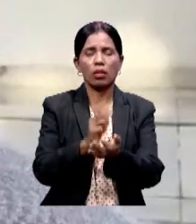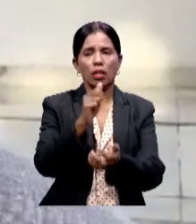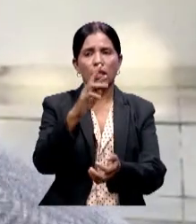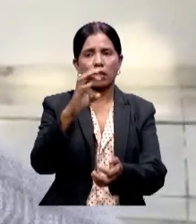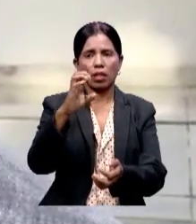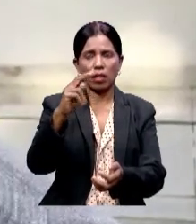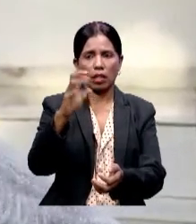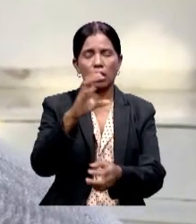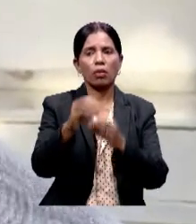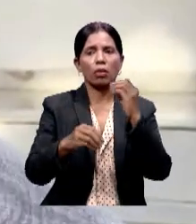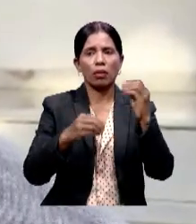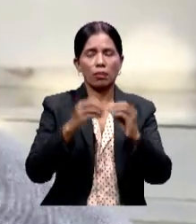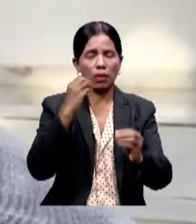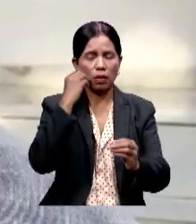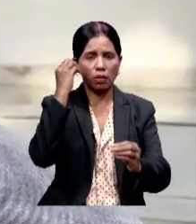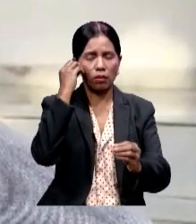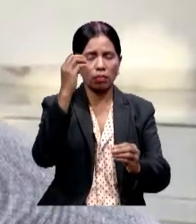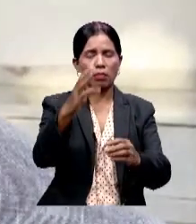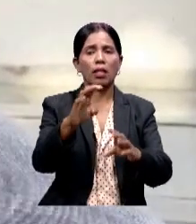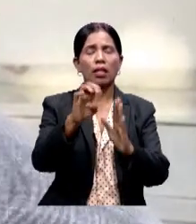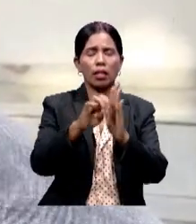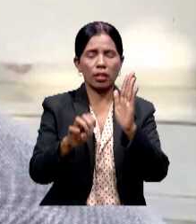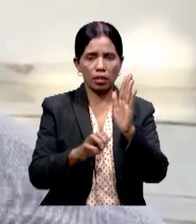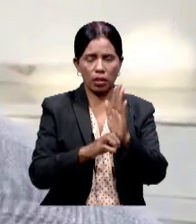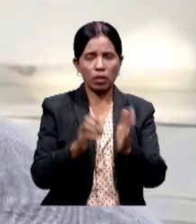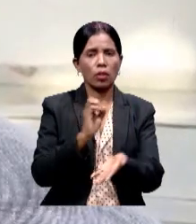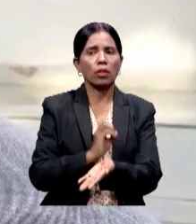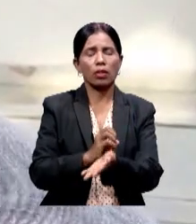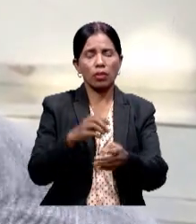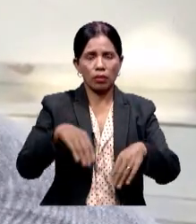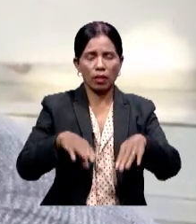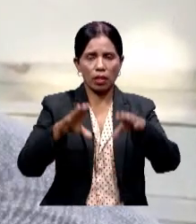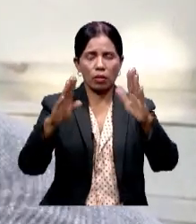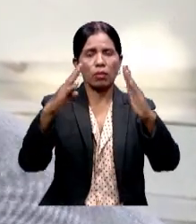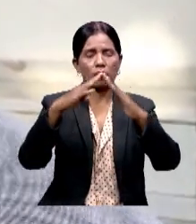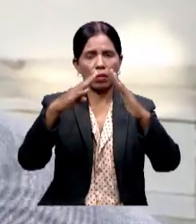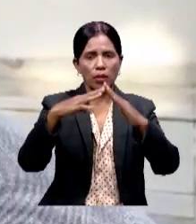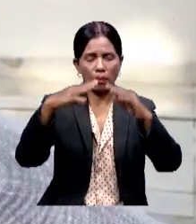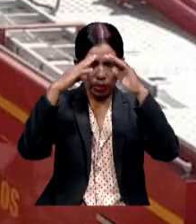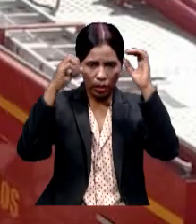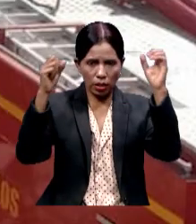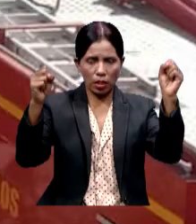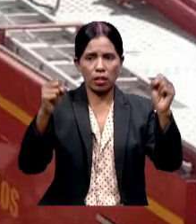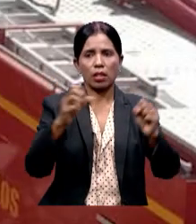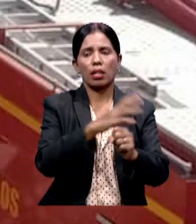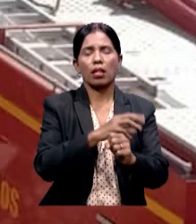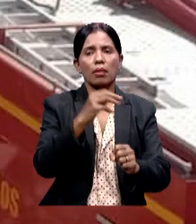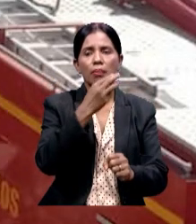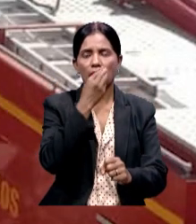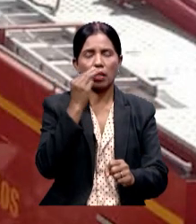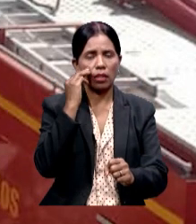Paisão Banu, conaba residência estado e a área Fulolo, também Arsenio Banu faz uma residência, né, ba ex-presidente autoridade Raiwa, Maria